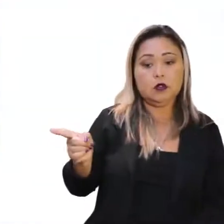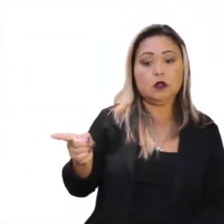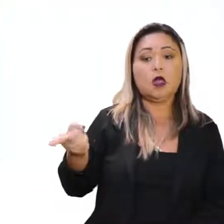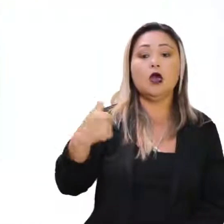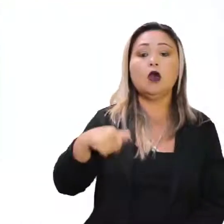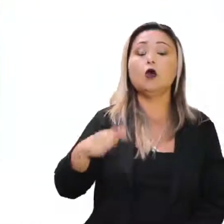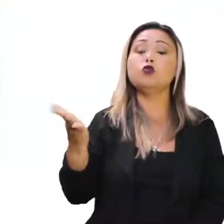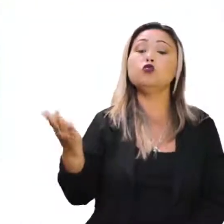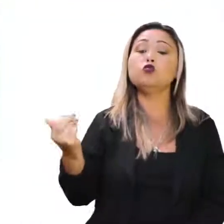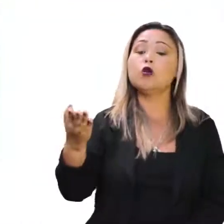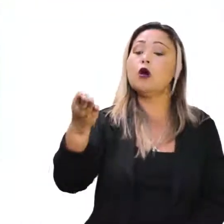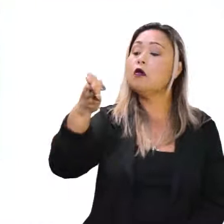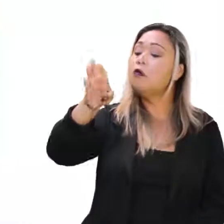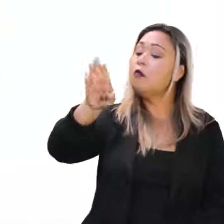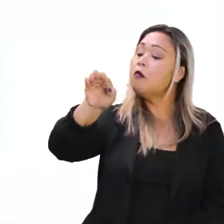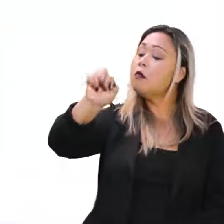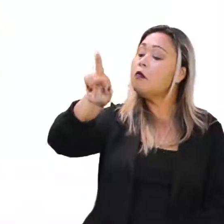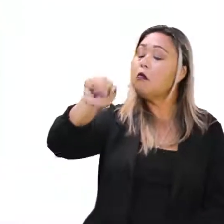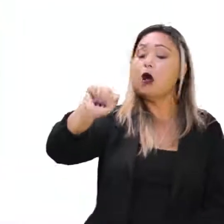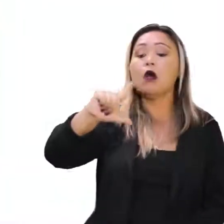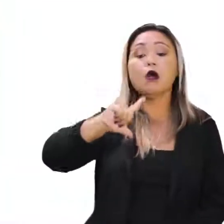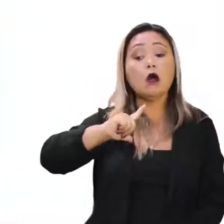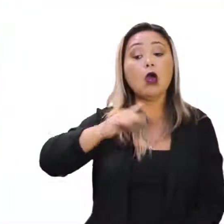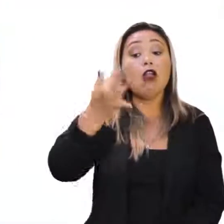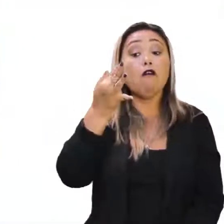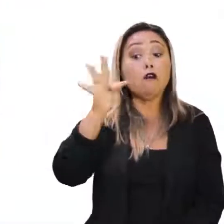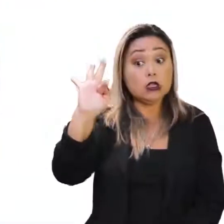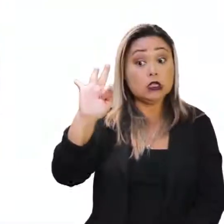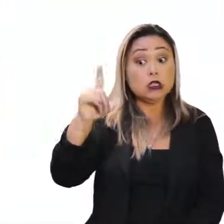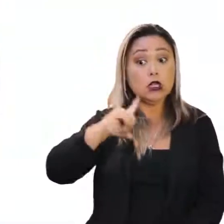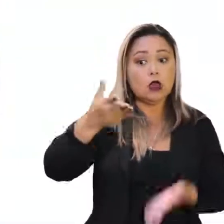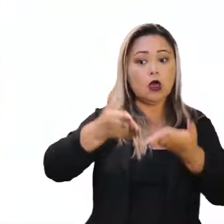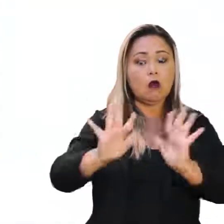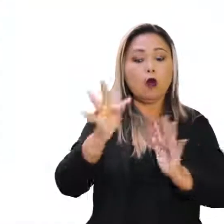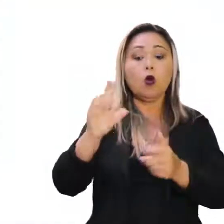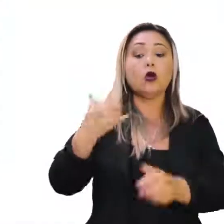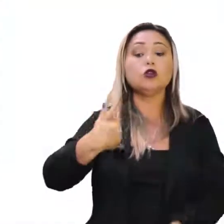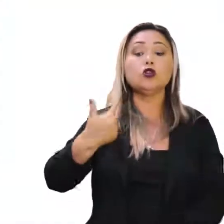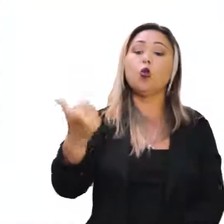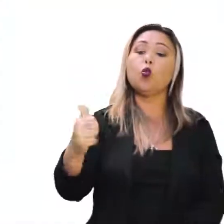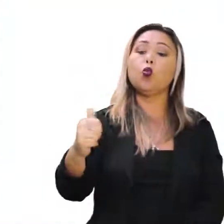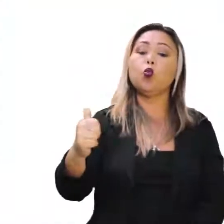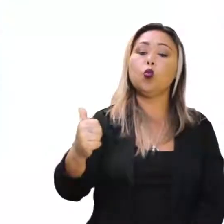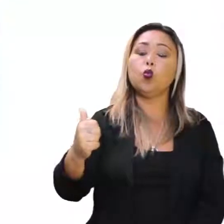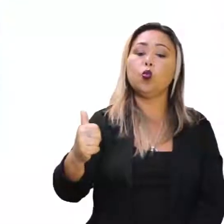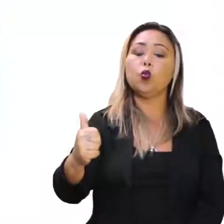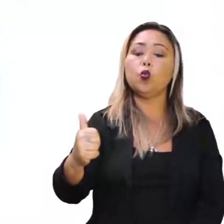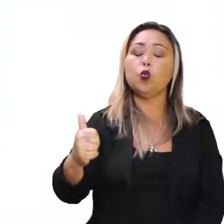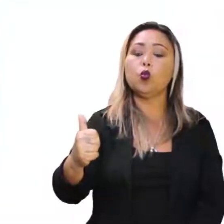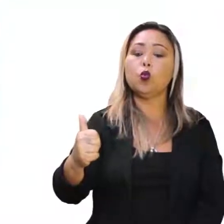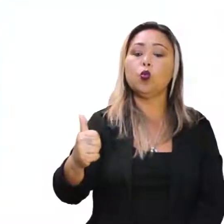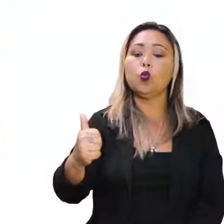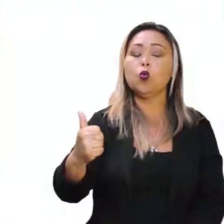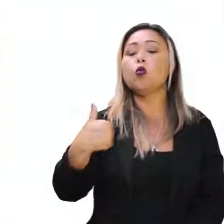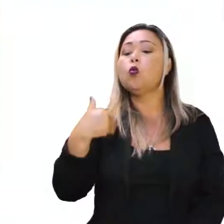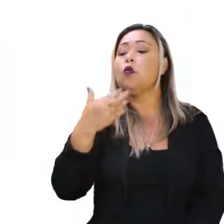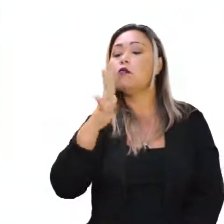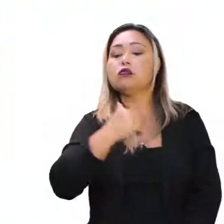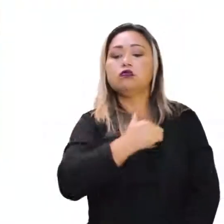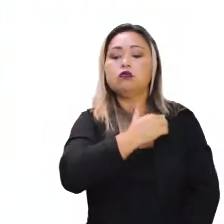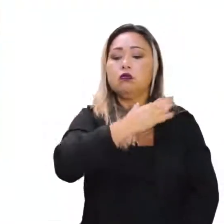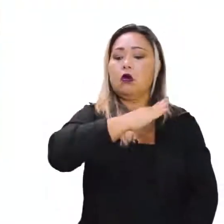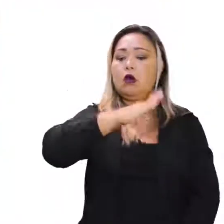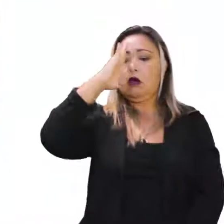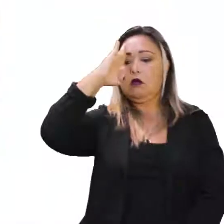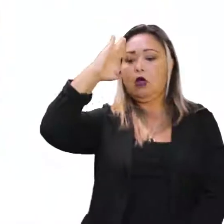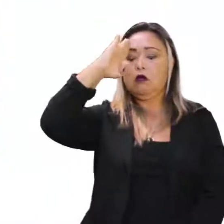Bara, o francês, ele tinha 11 anos apenas e entrou para servir ao exército